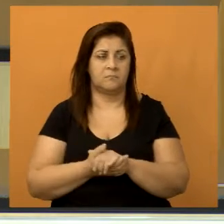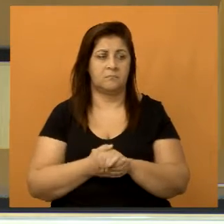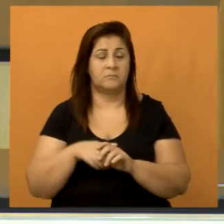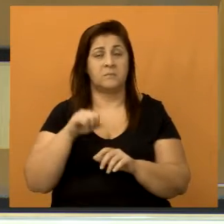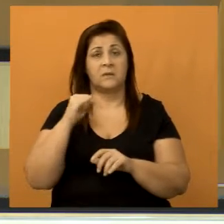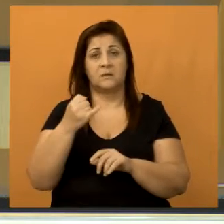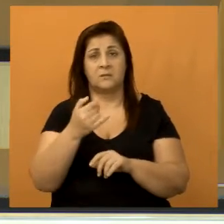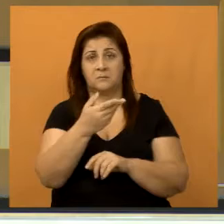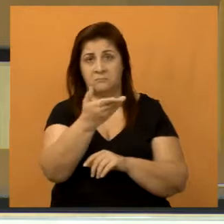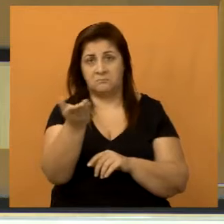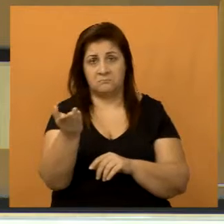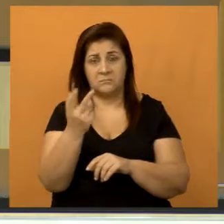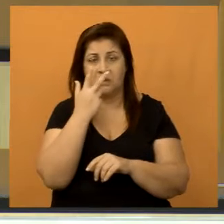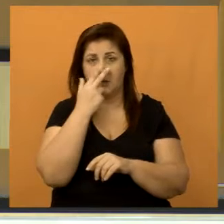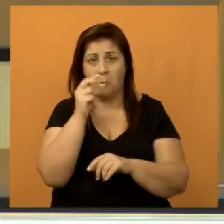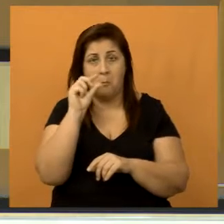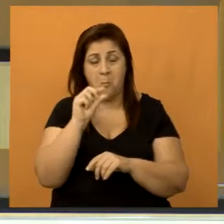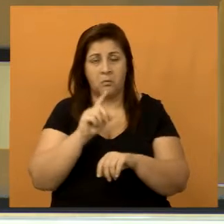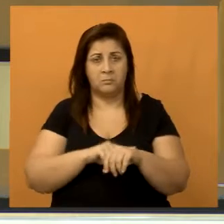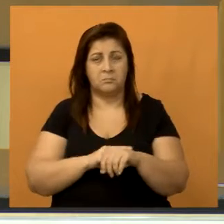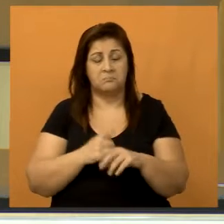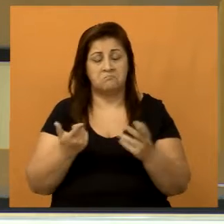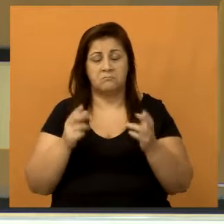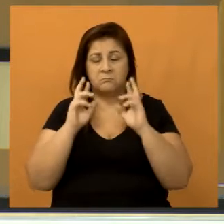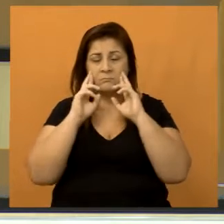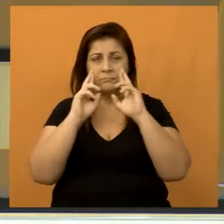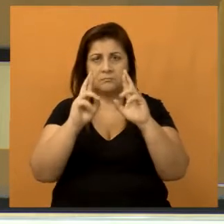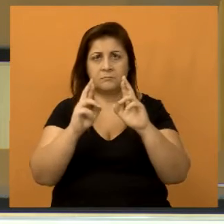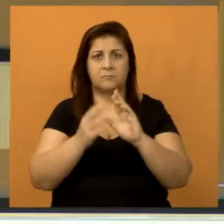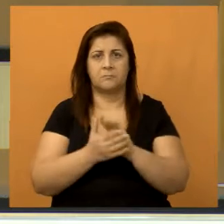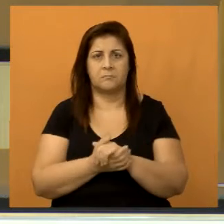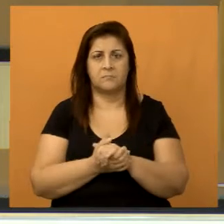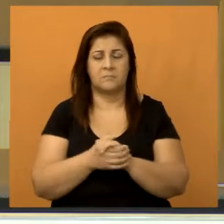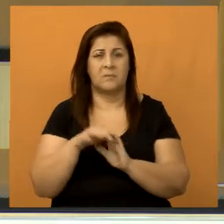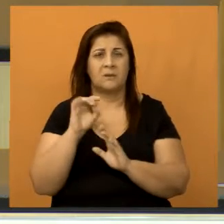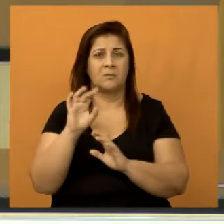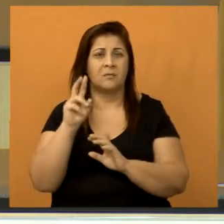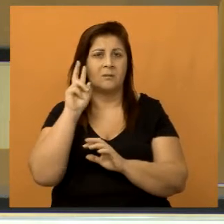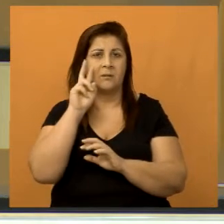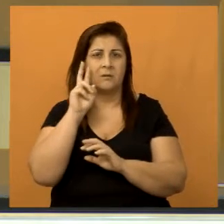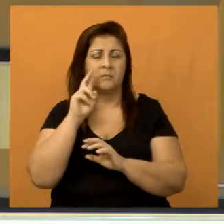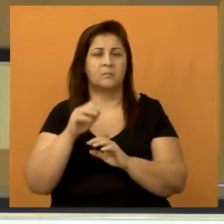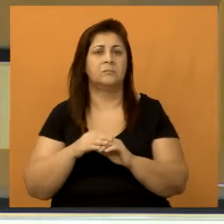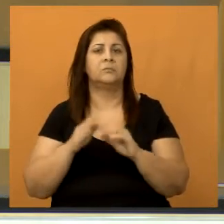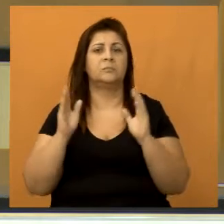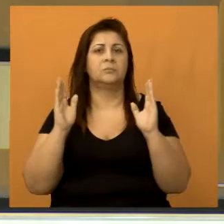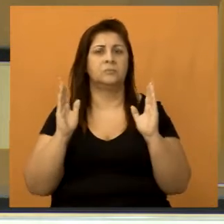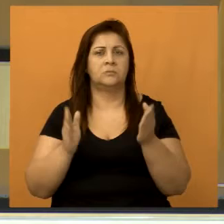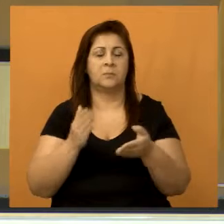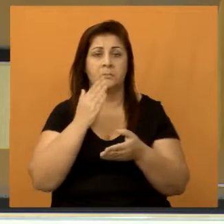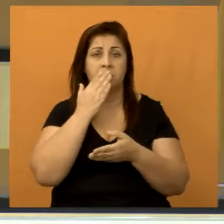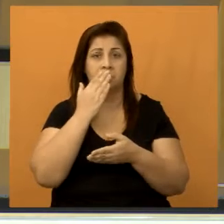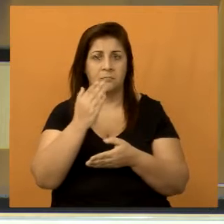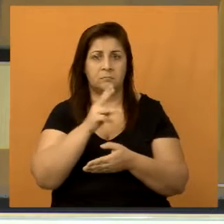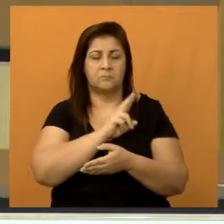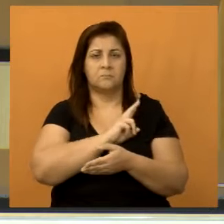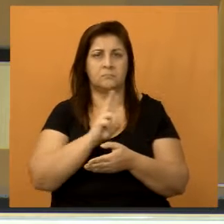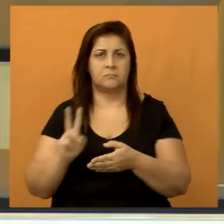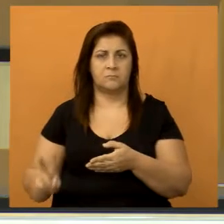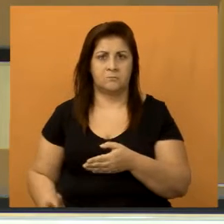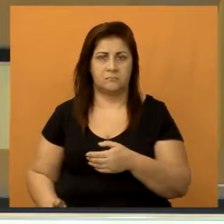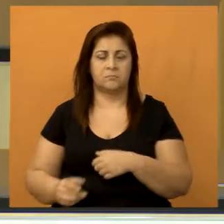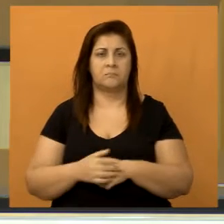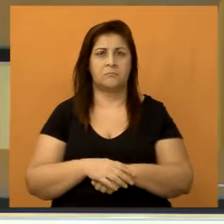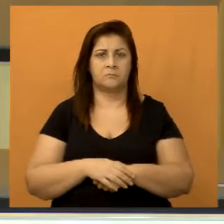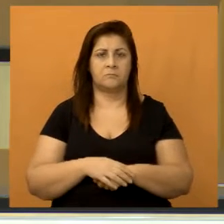gente respeita o posicionamento de todos. E só lembrando também que já foi solicitado para os nobres vereadores